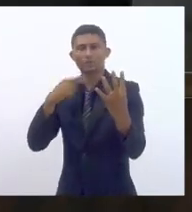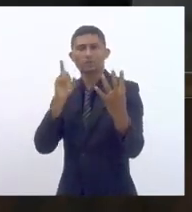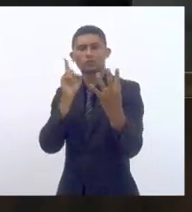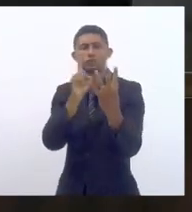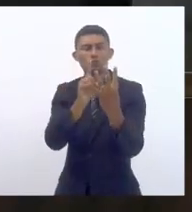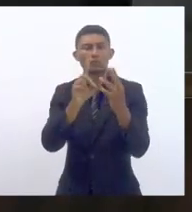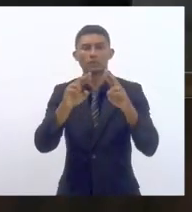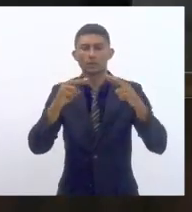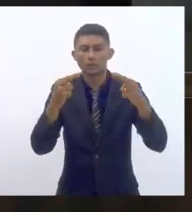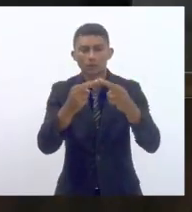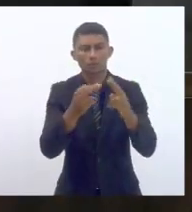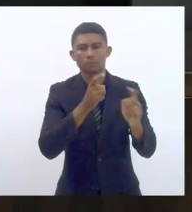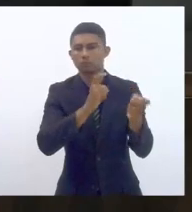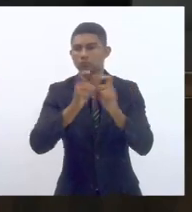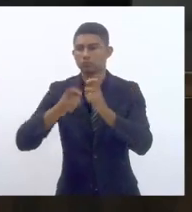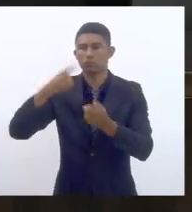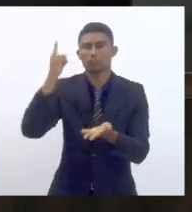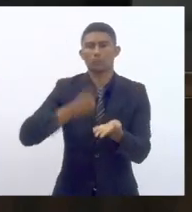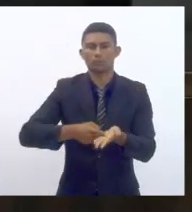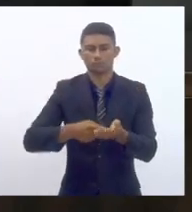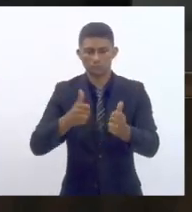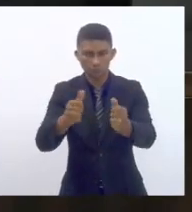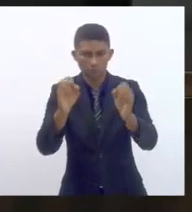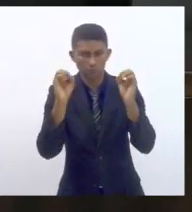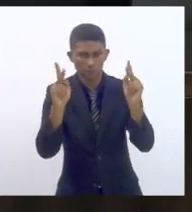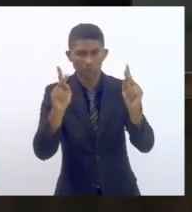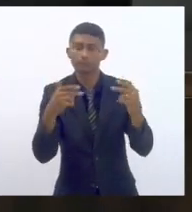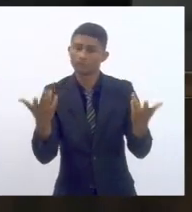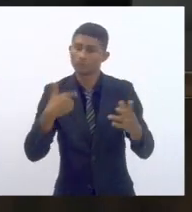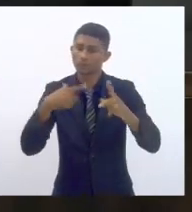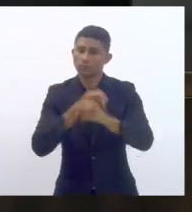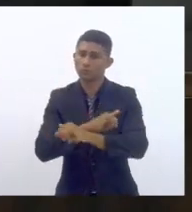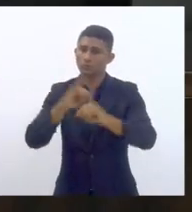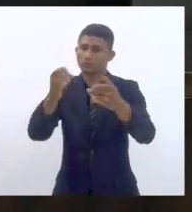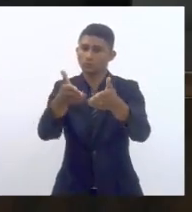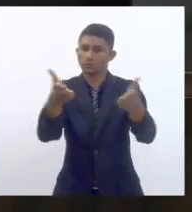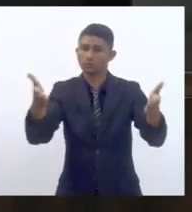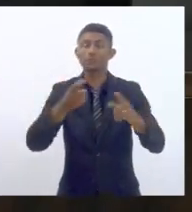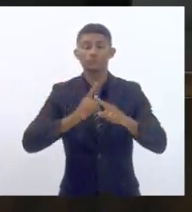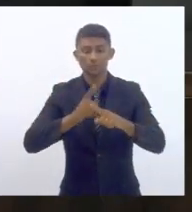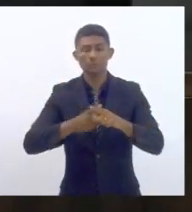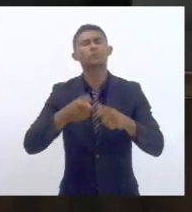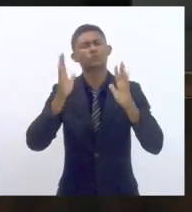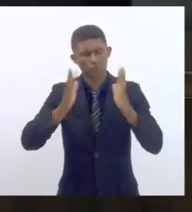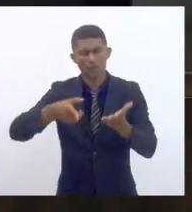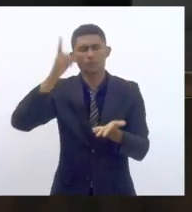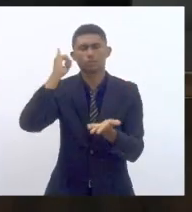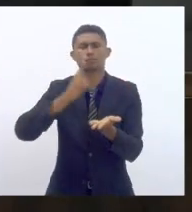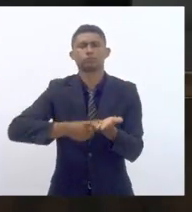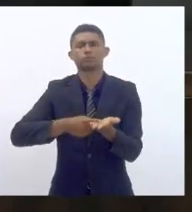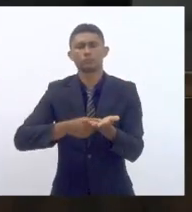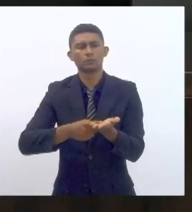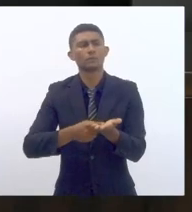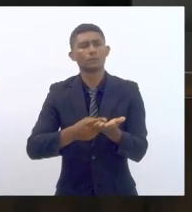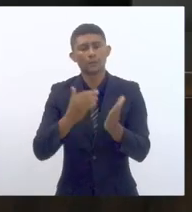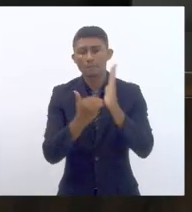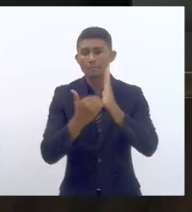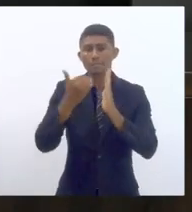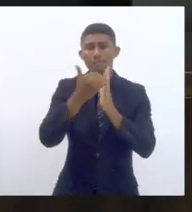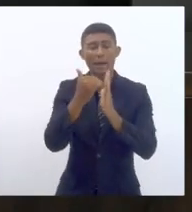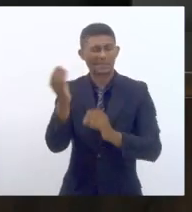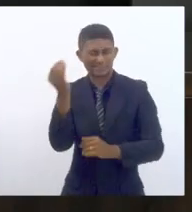e o governador, ok? Então, estou anunciando aqui, porque acordado está de chamar mais para o